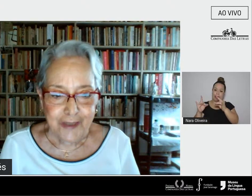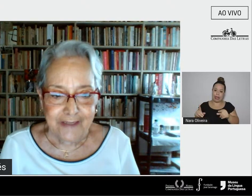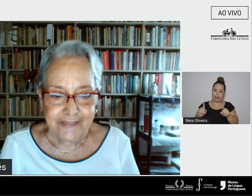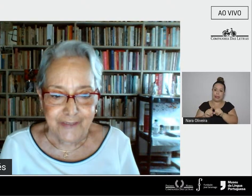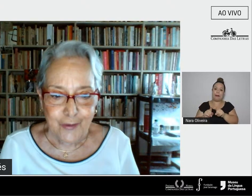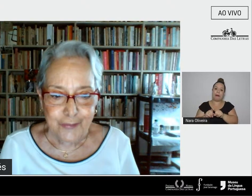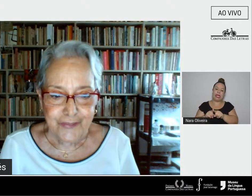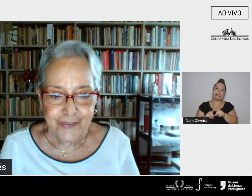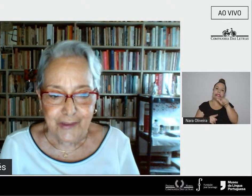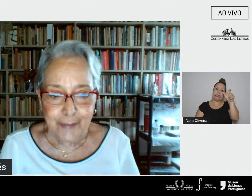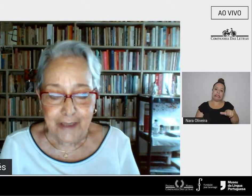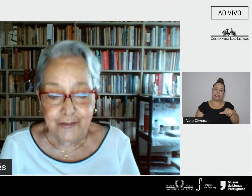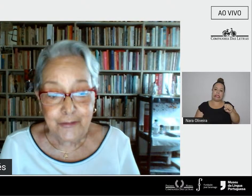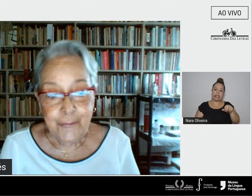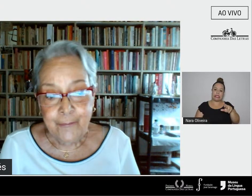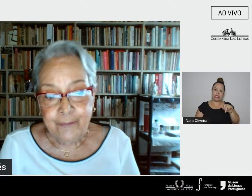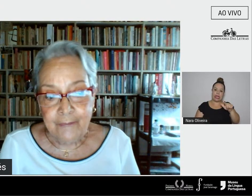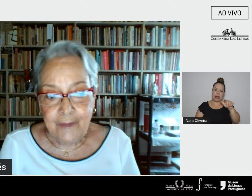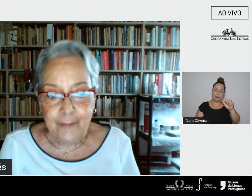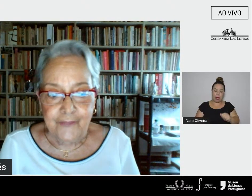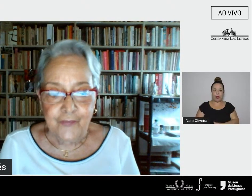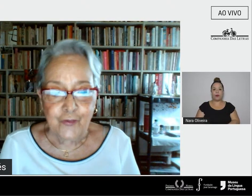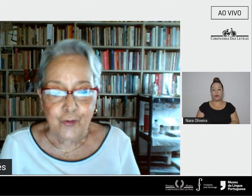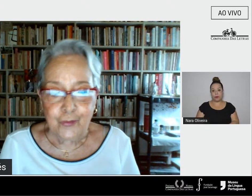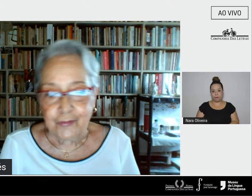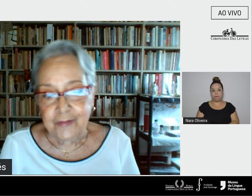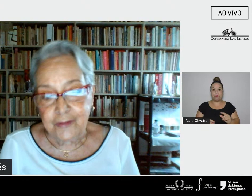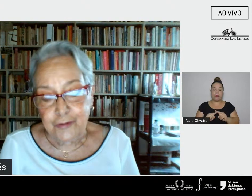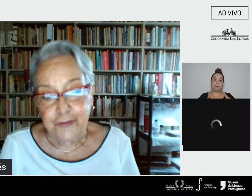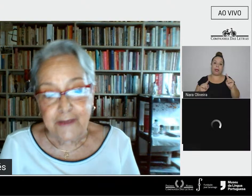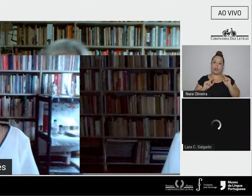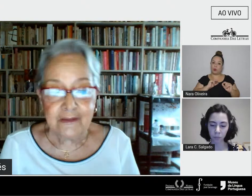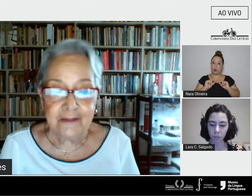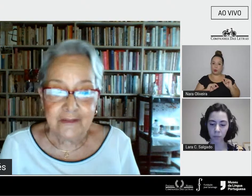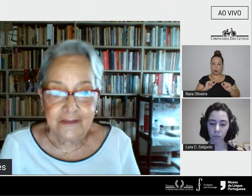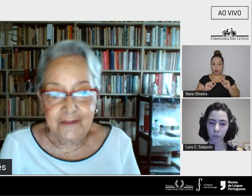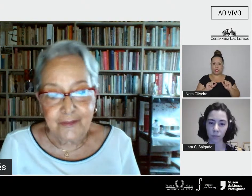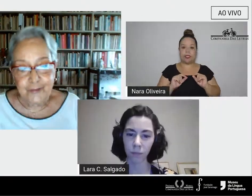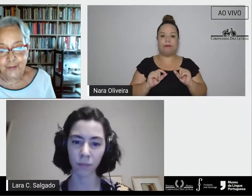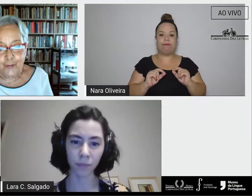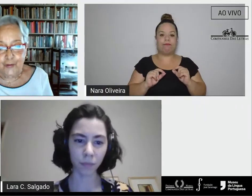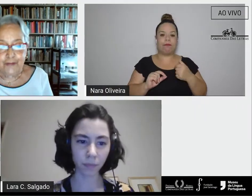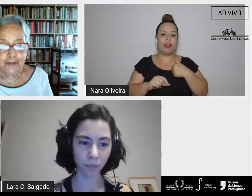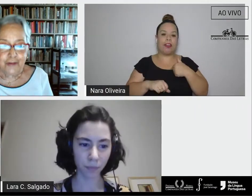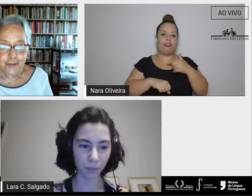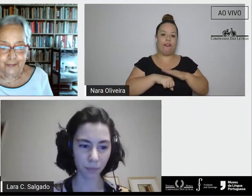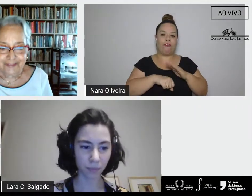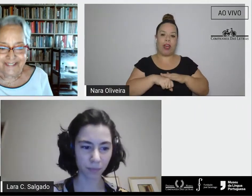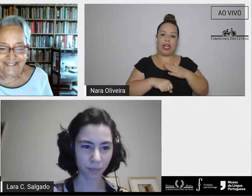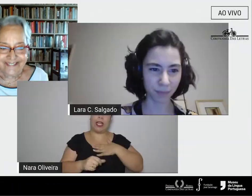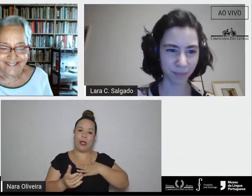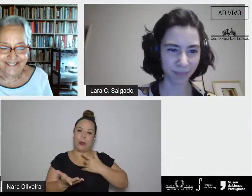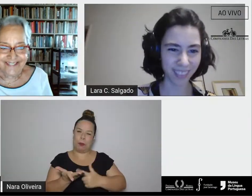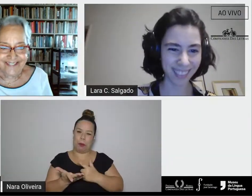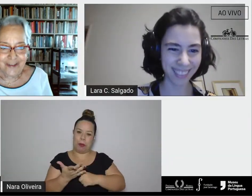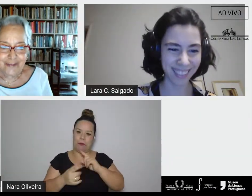aprofundadas da obra do Saramago, mas isso eu farei no meu livrinho.